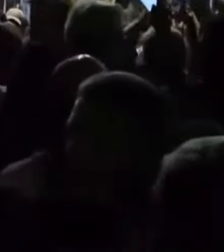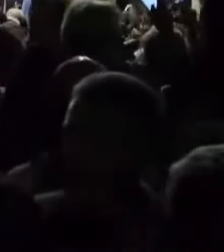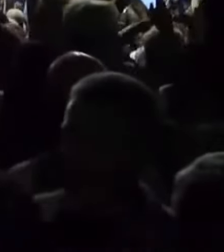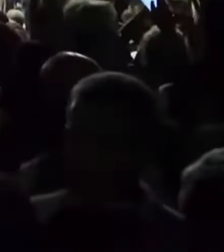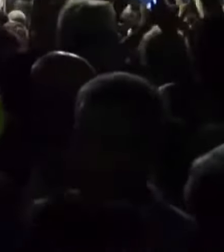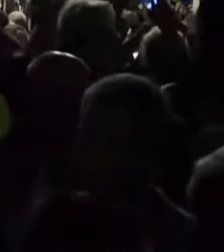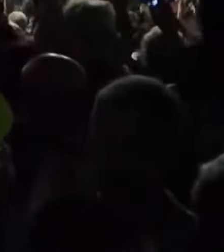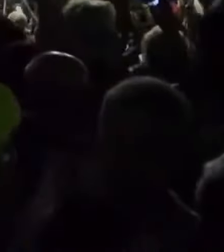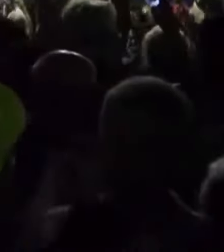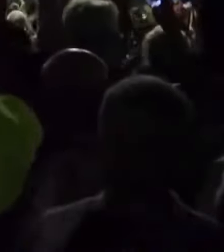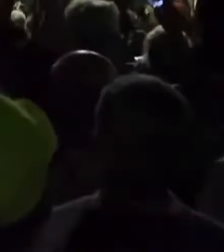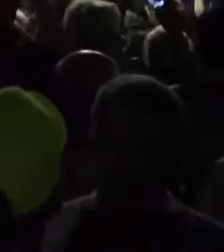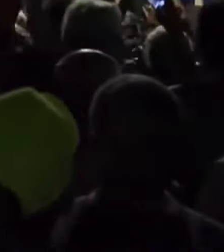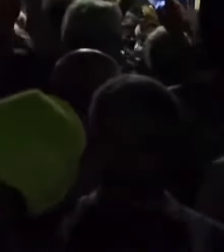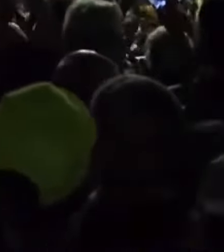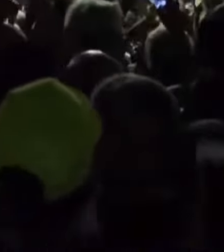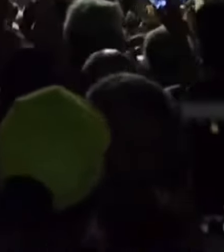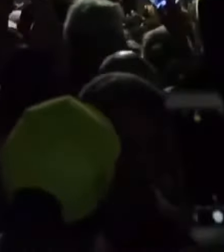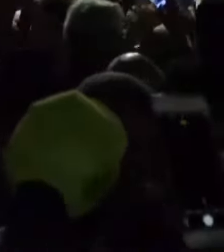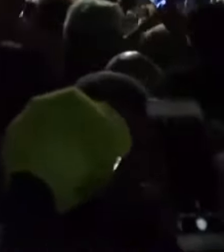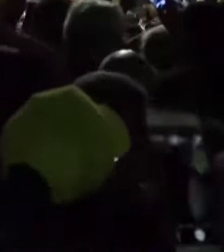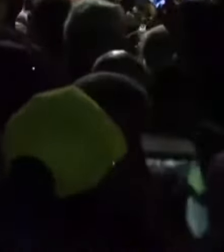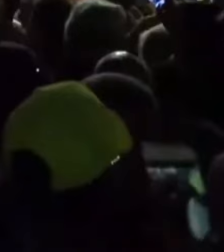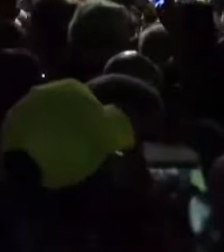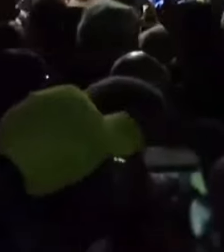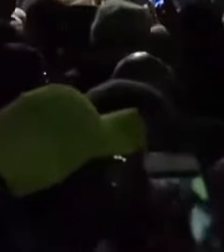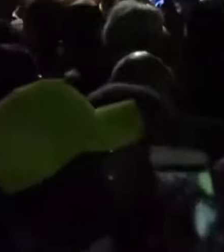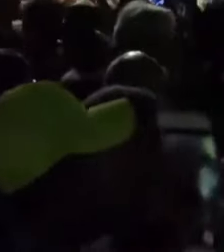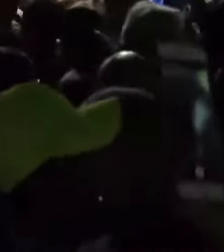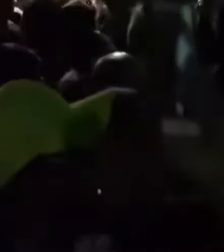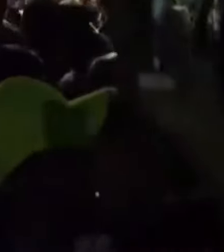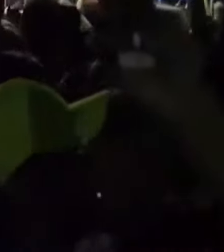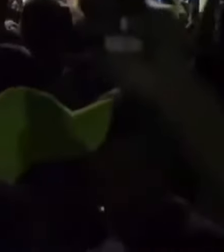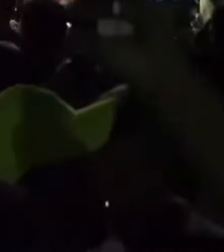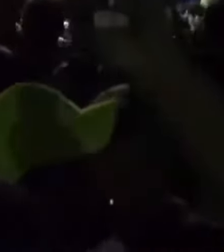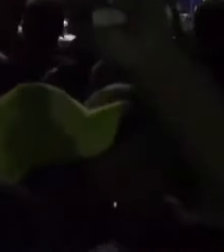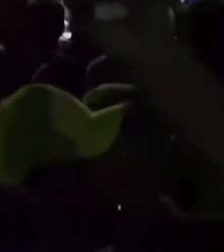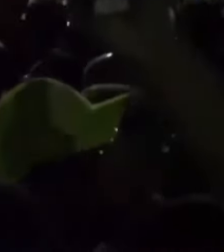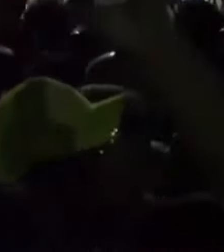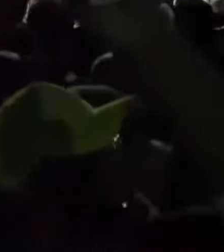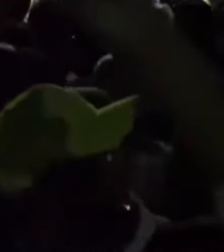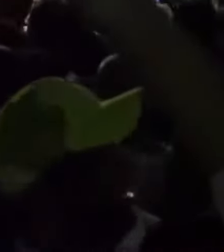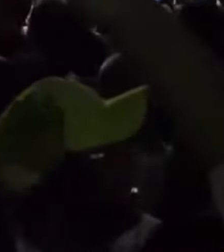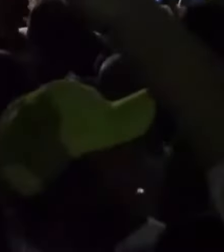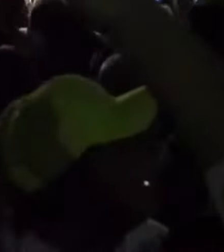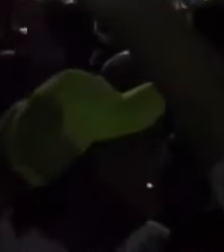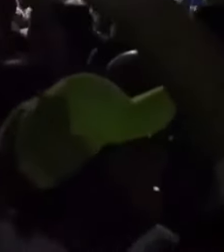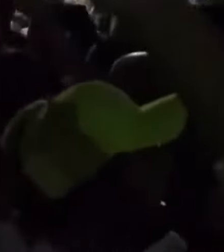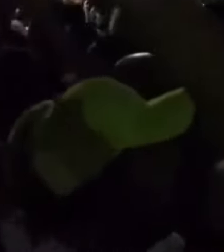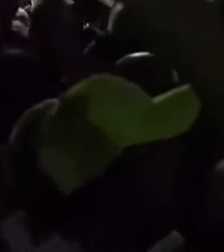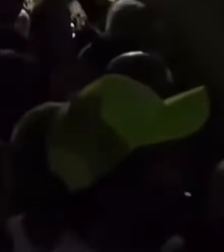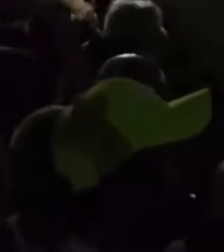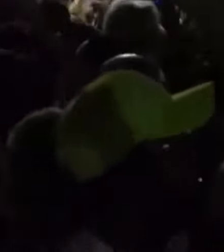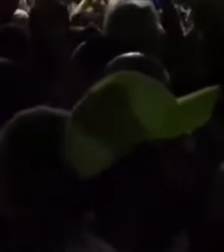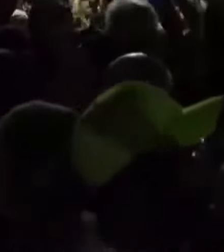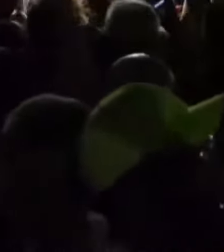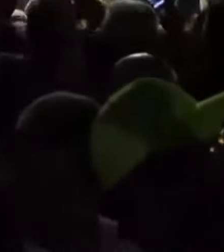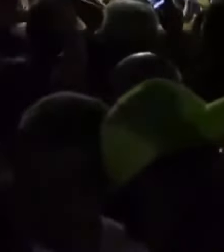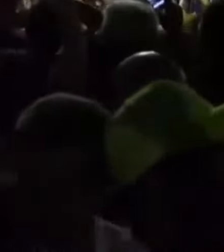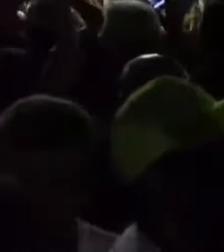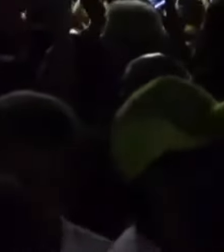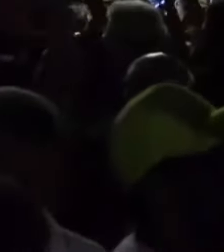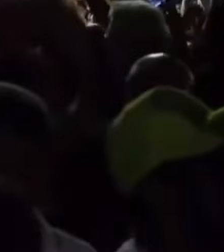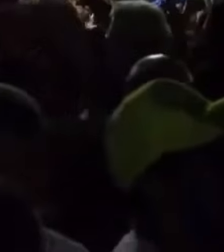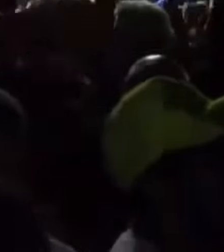Jair embora, arruma suas malas, tá no pé e vai embora. Tá na hora do Jair, tá na hora